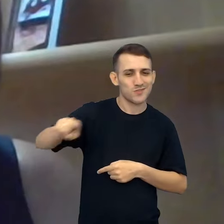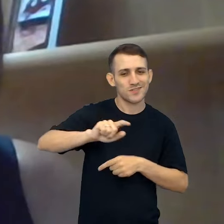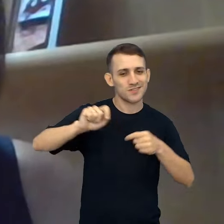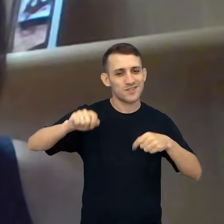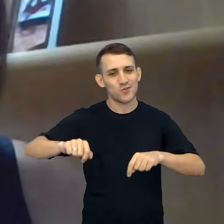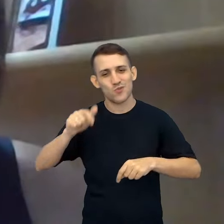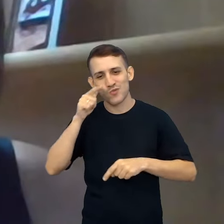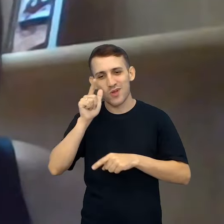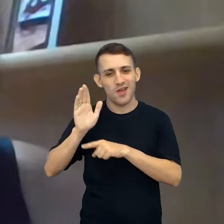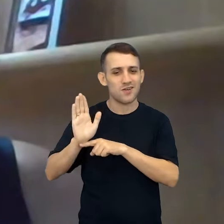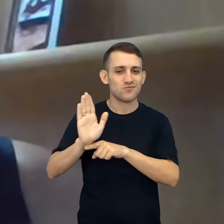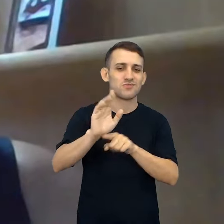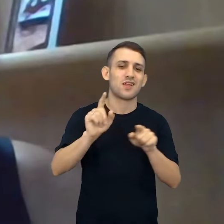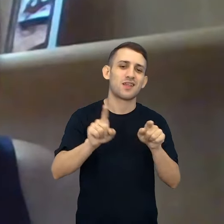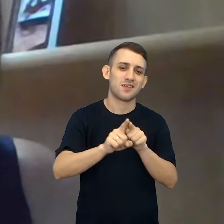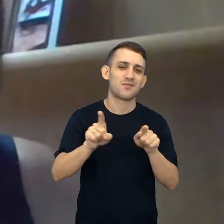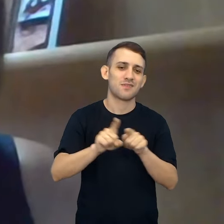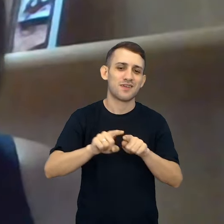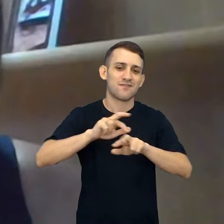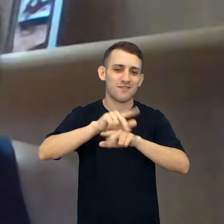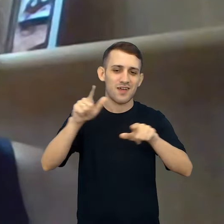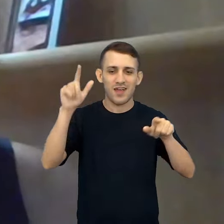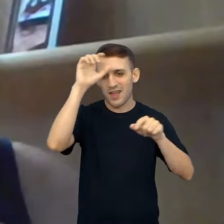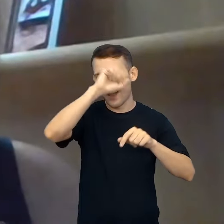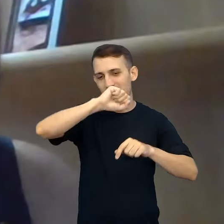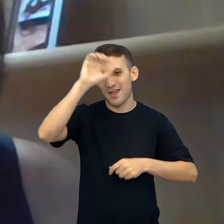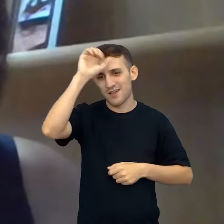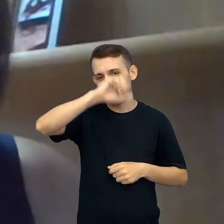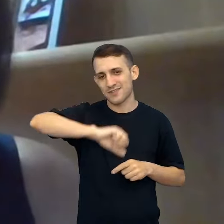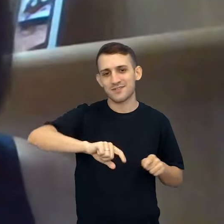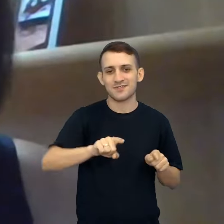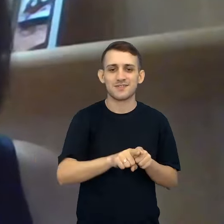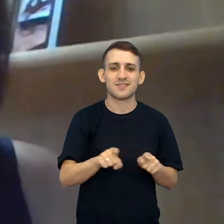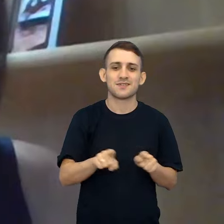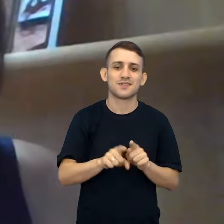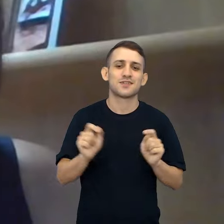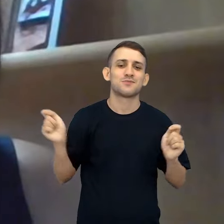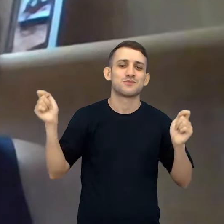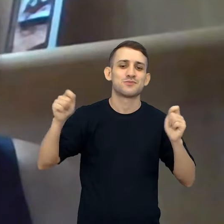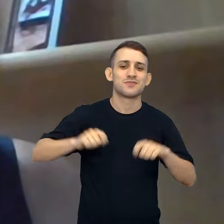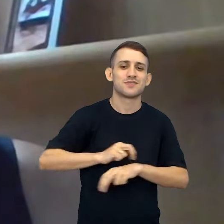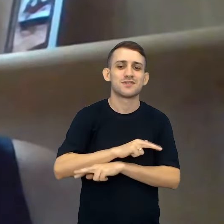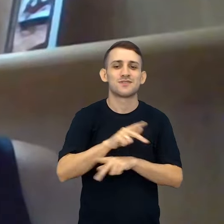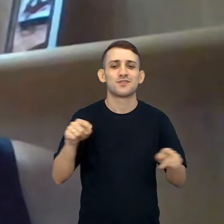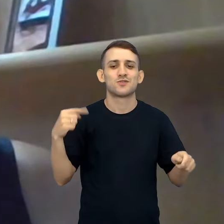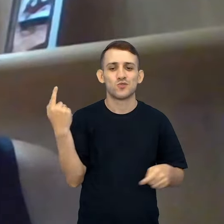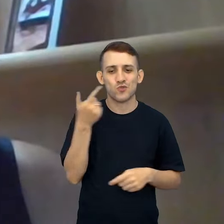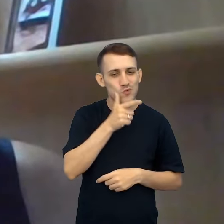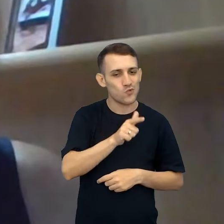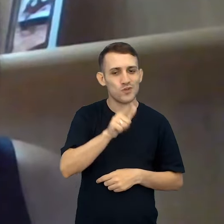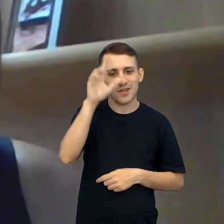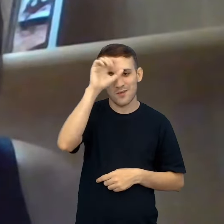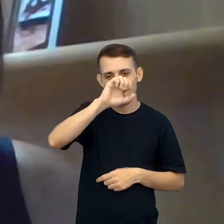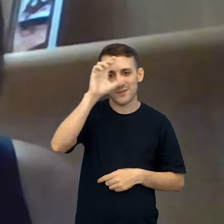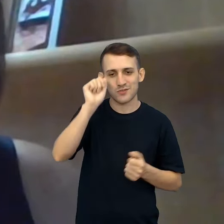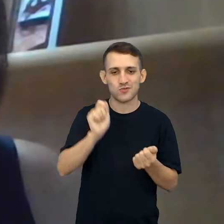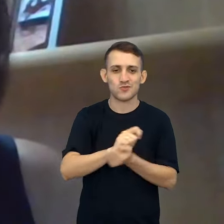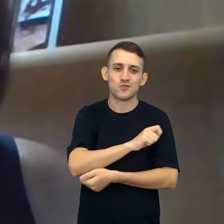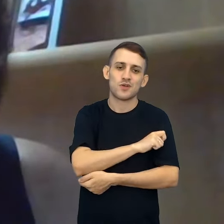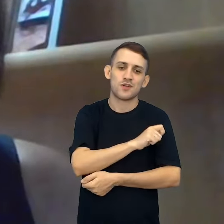pequenas contribuições nossas aí em grandes aprendizados, em grandes possibilidades de conhecimento para os nossos